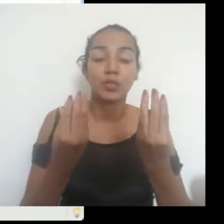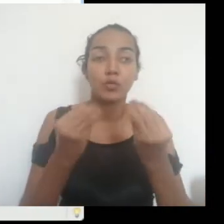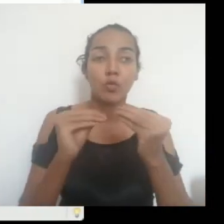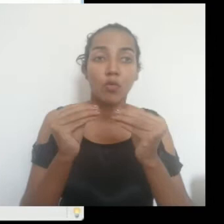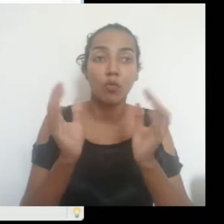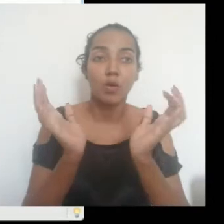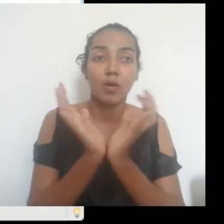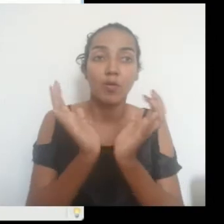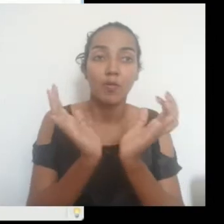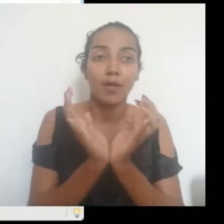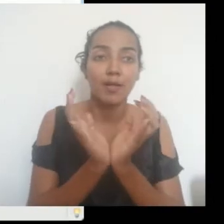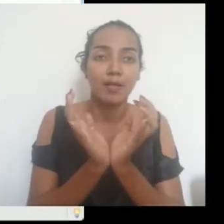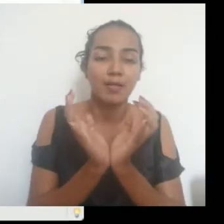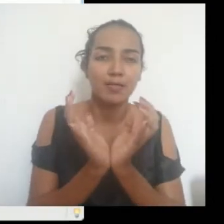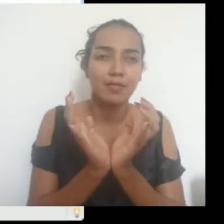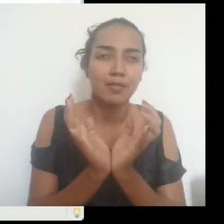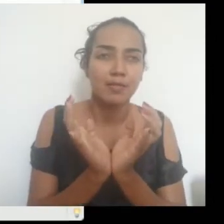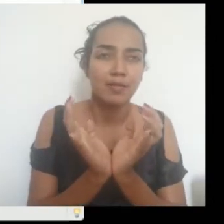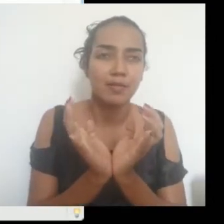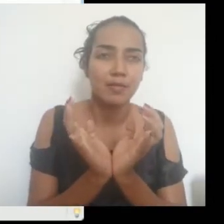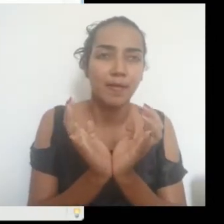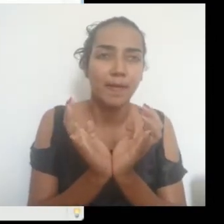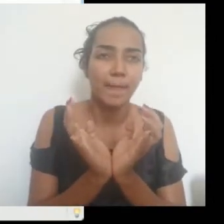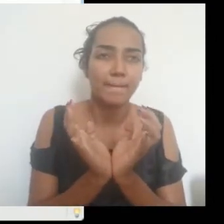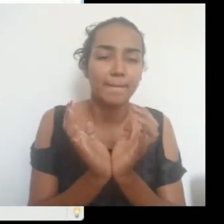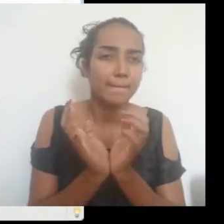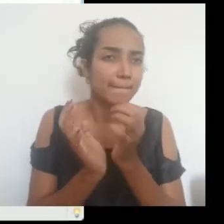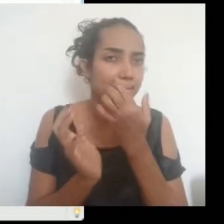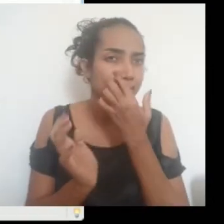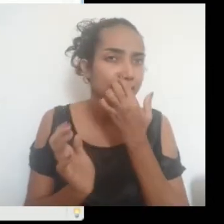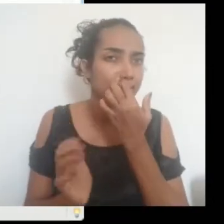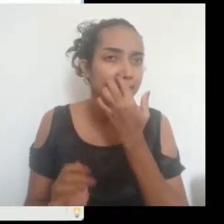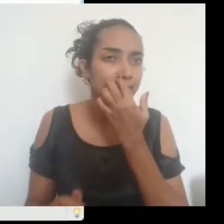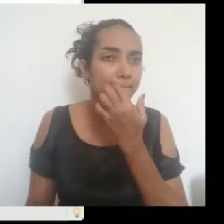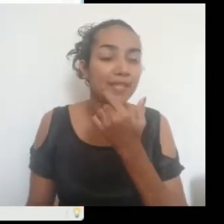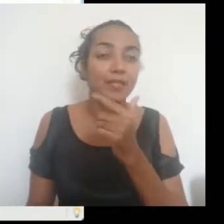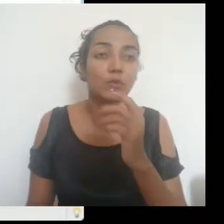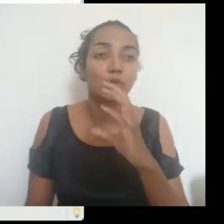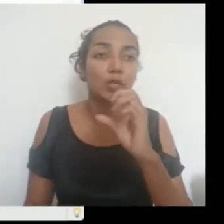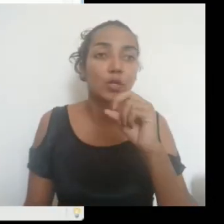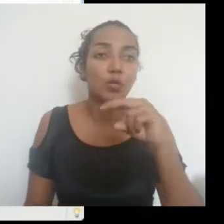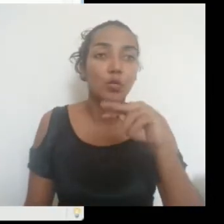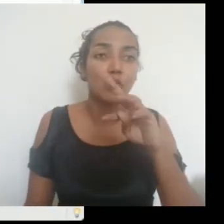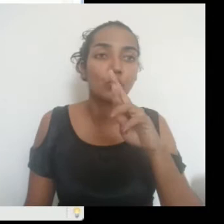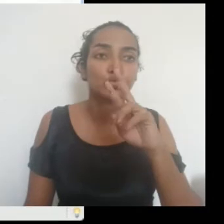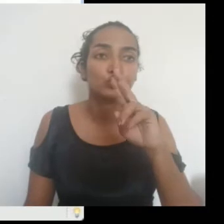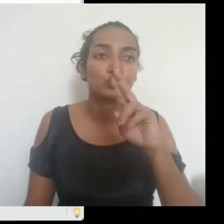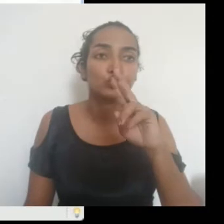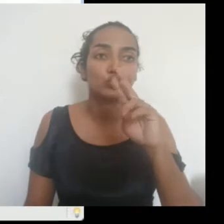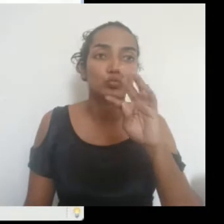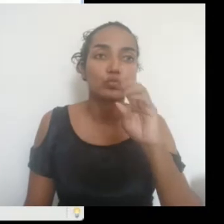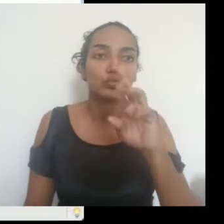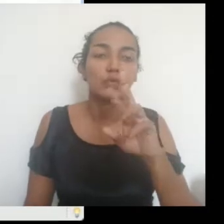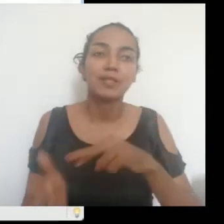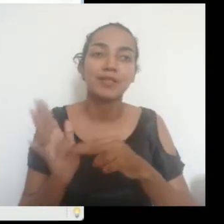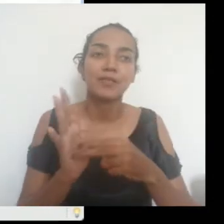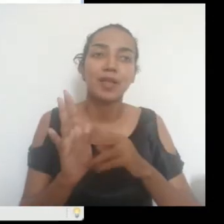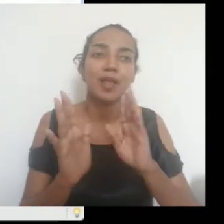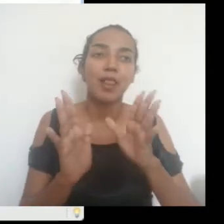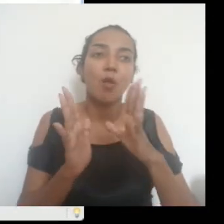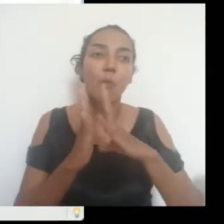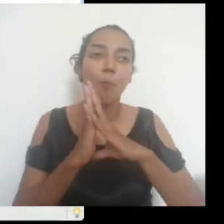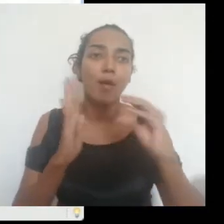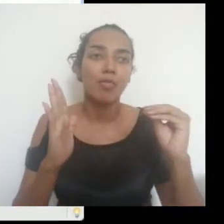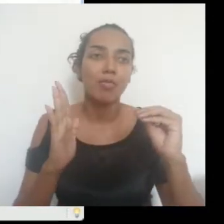não explicitamente implementa o construtor, ela tem automaticamente o construtor padrão. Setei aqui o CPF, o